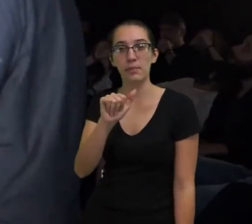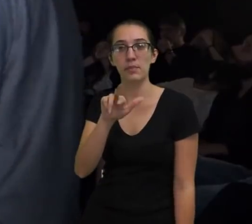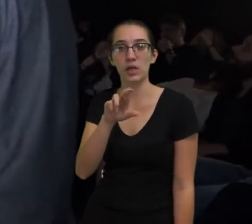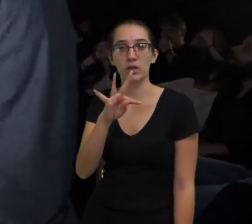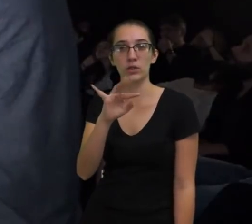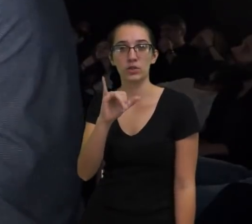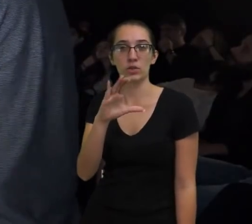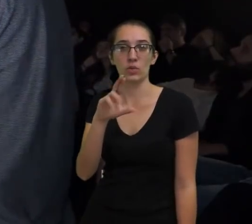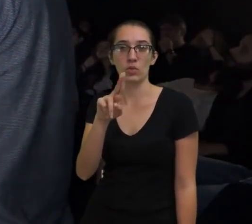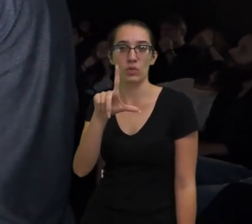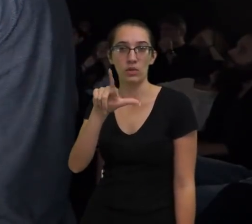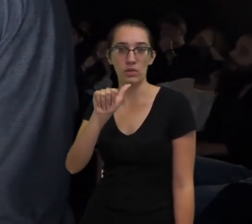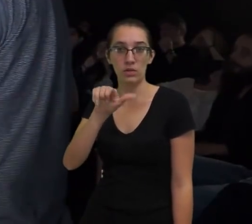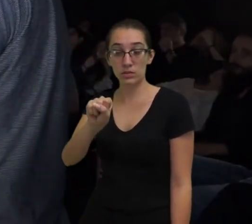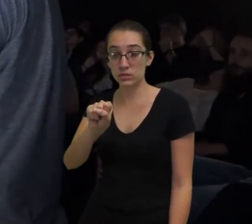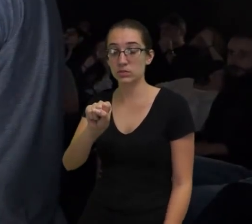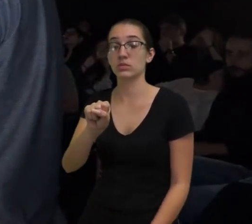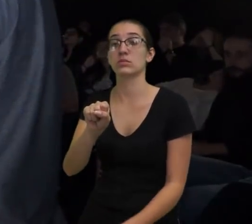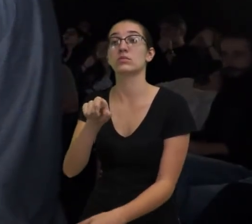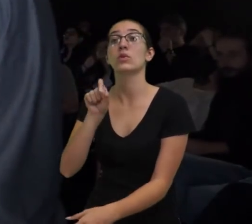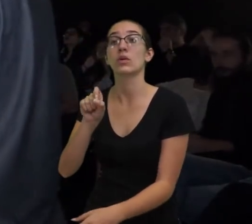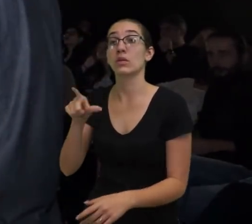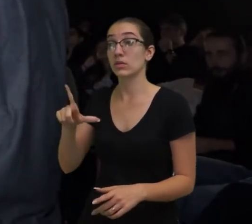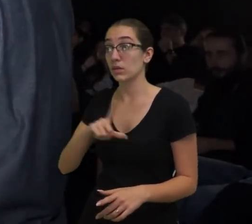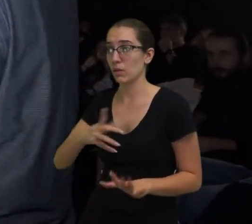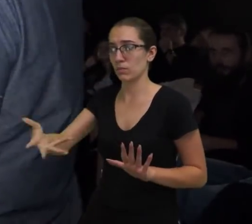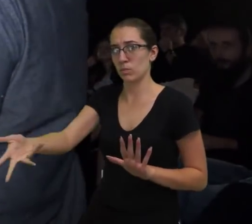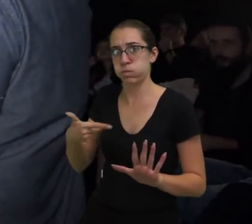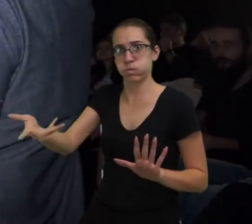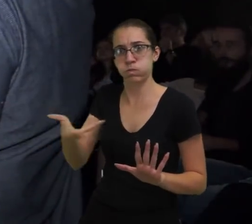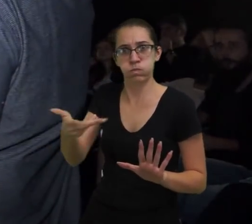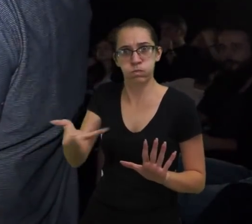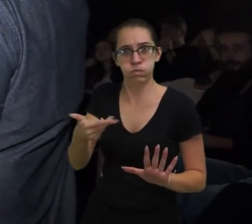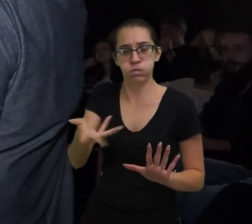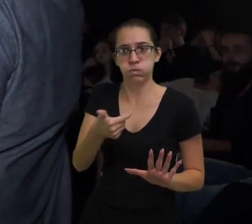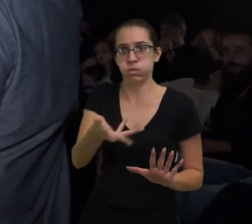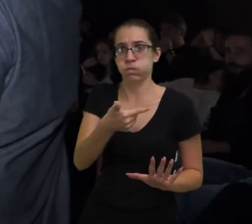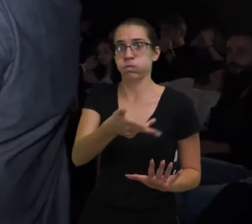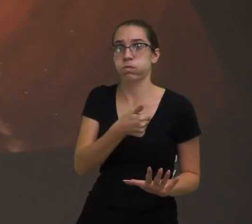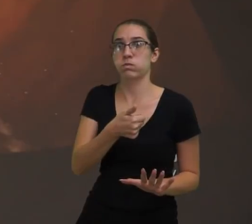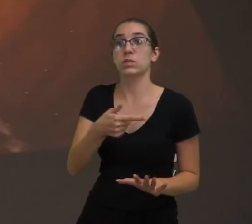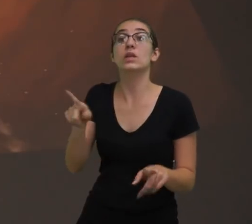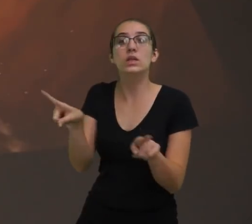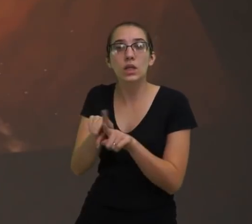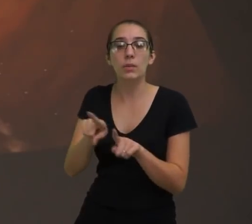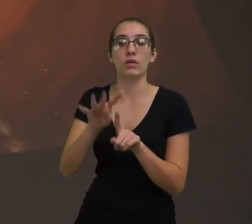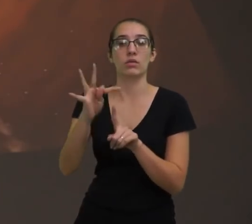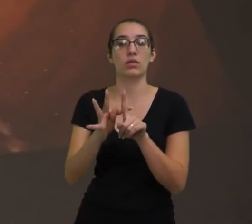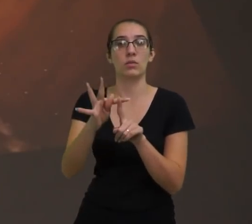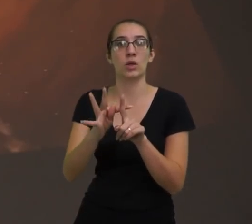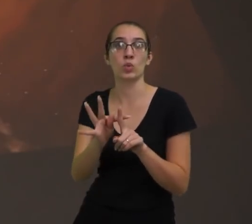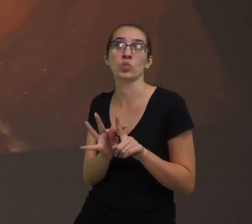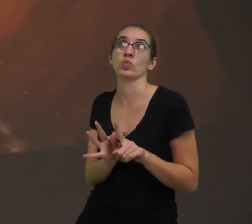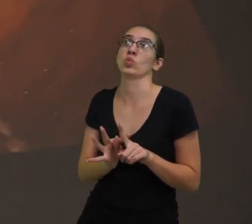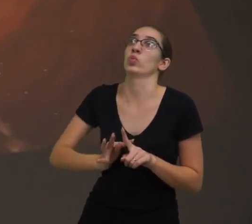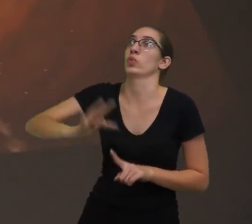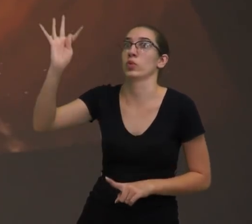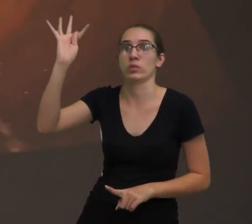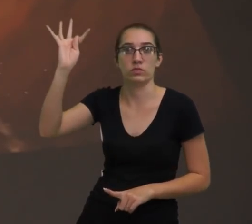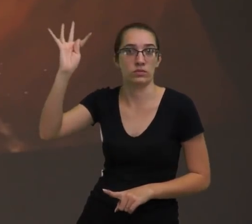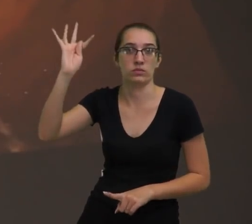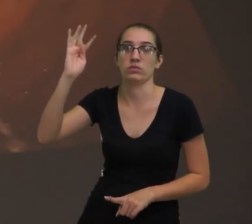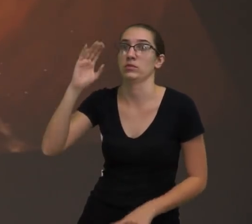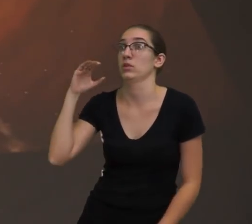tão altas que isso implica que elas estão a altíssimas temperaturas, tá? A emissão de raio-x e rádio tem